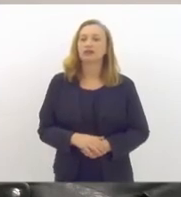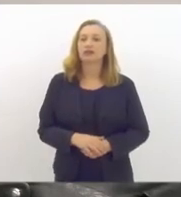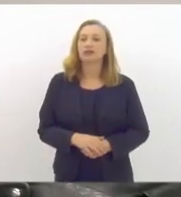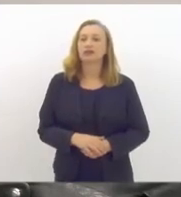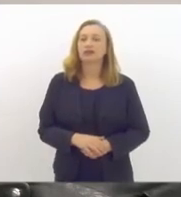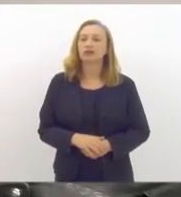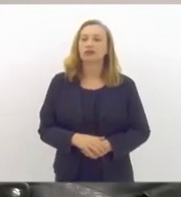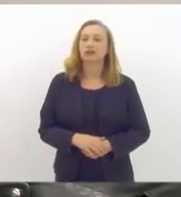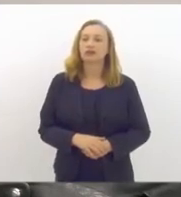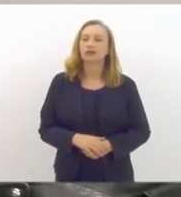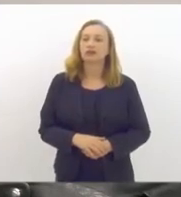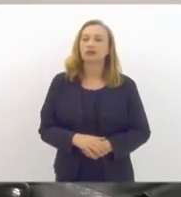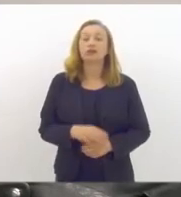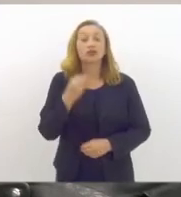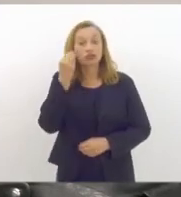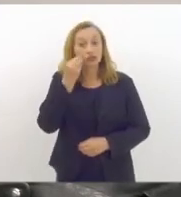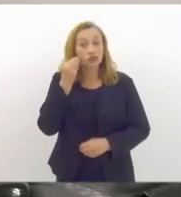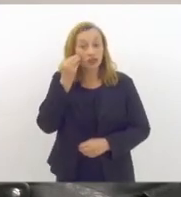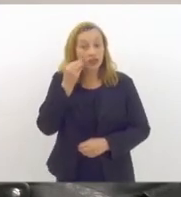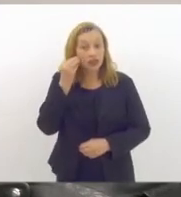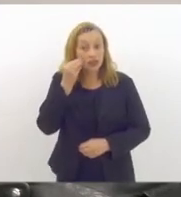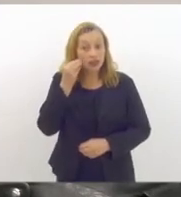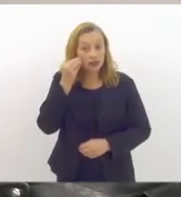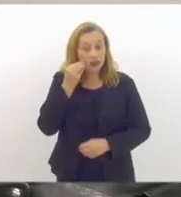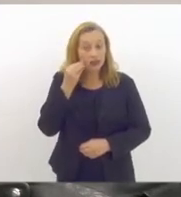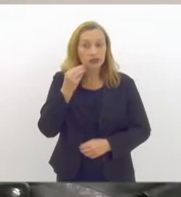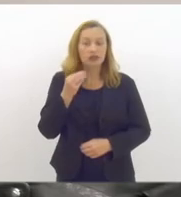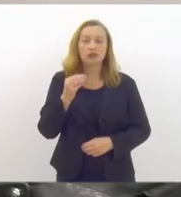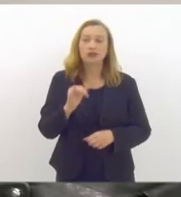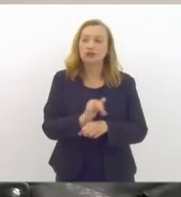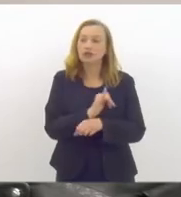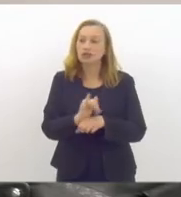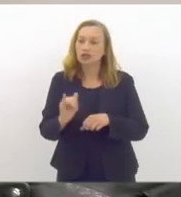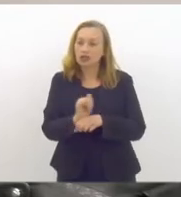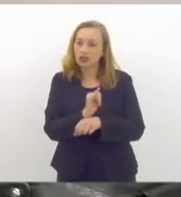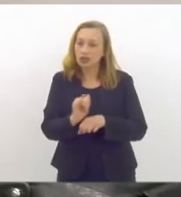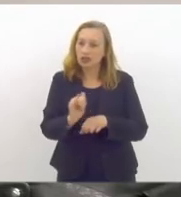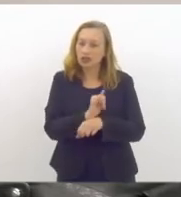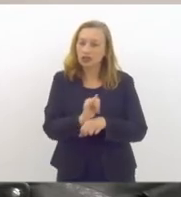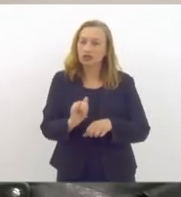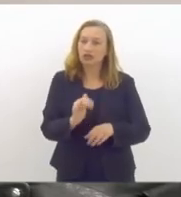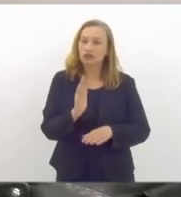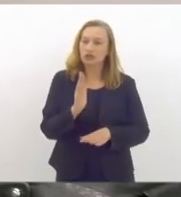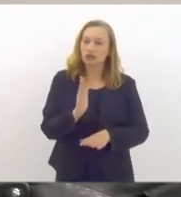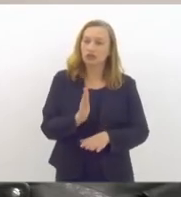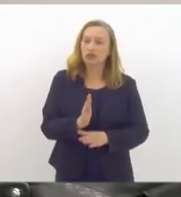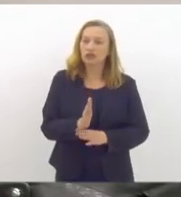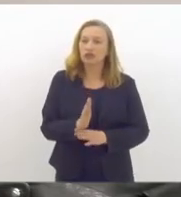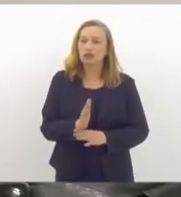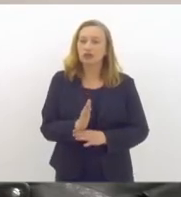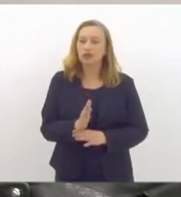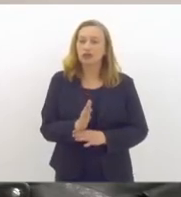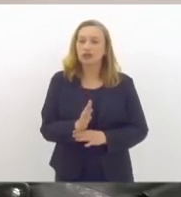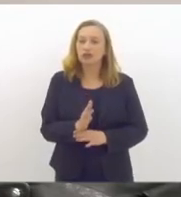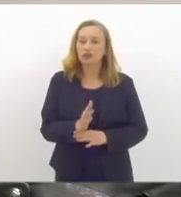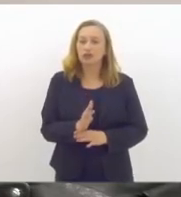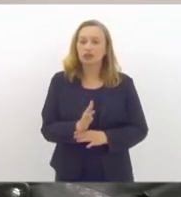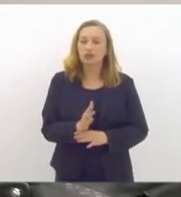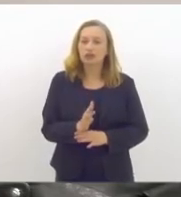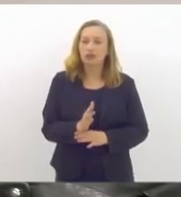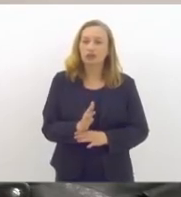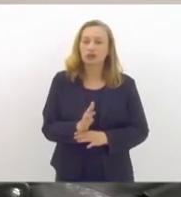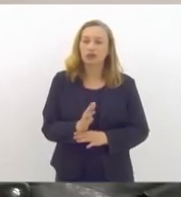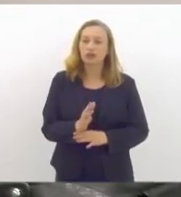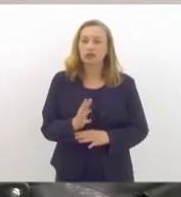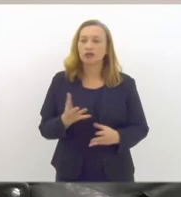vasta experiência com o mecanismo, sempre quando nós acionamos. É um tratamento